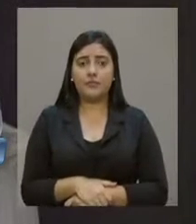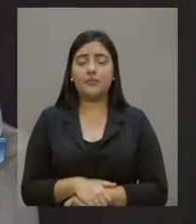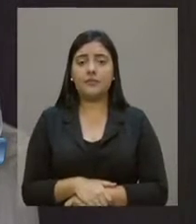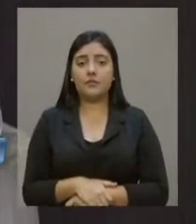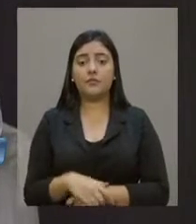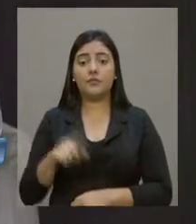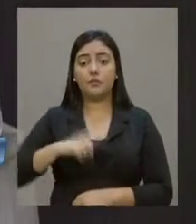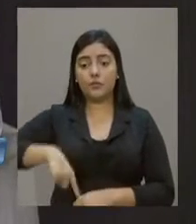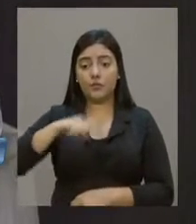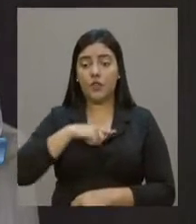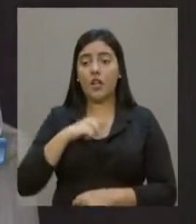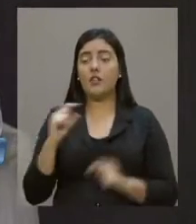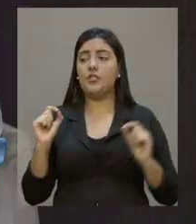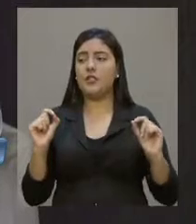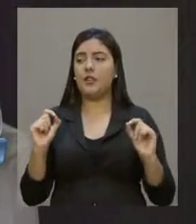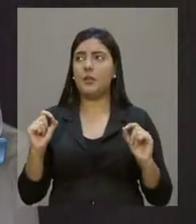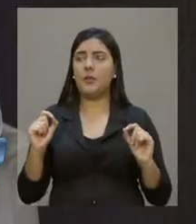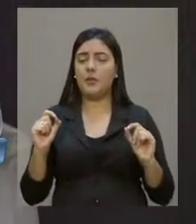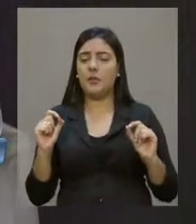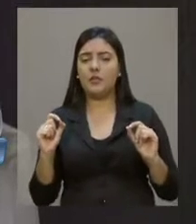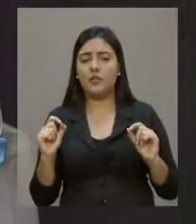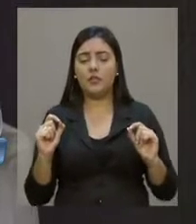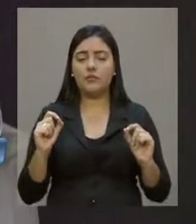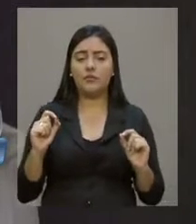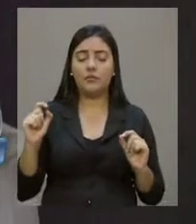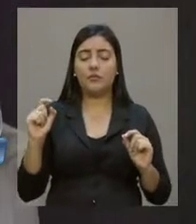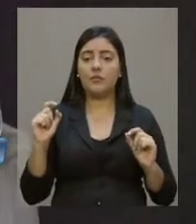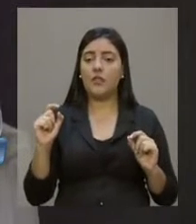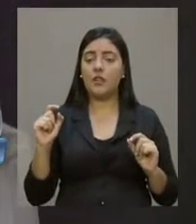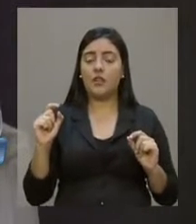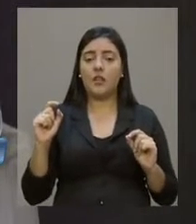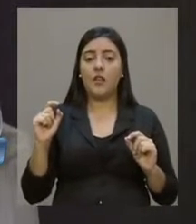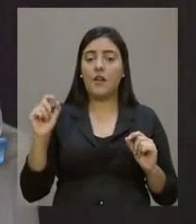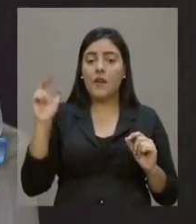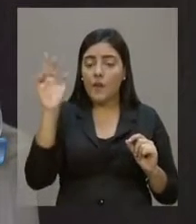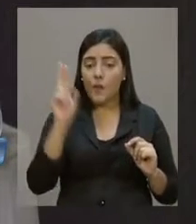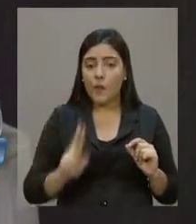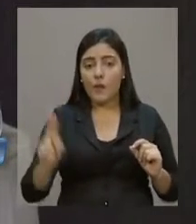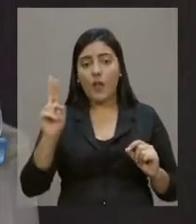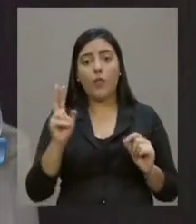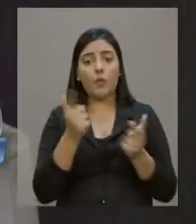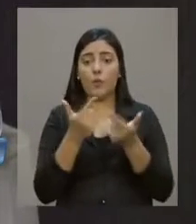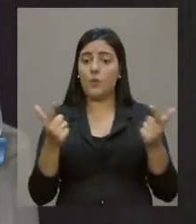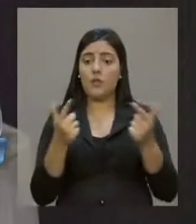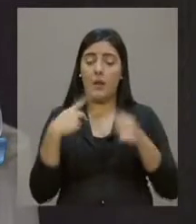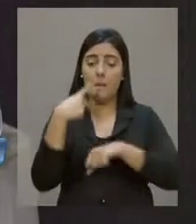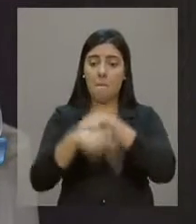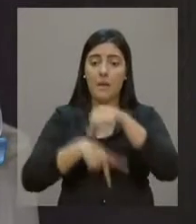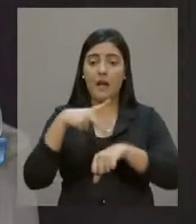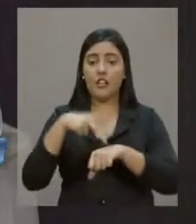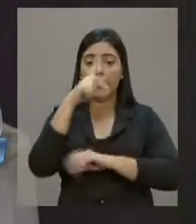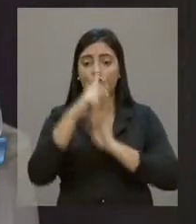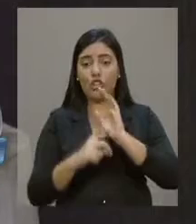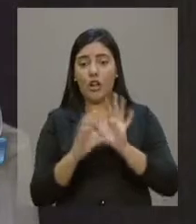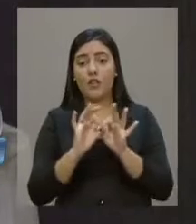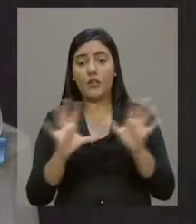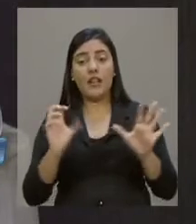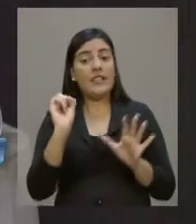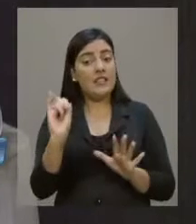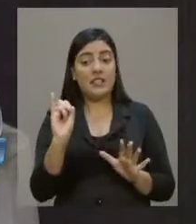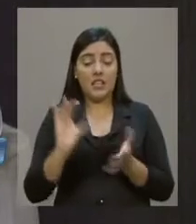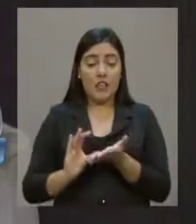Mas chegando ao nível superior. Portanto, não há país democrático e desenvolvido que não invista em